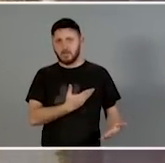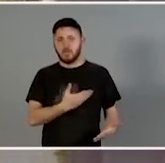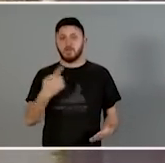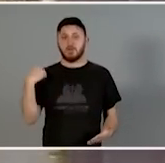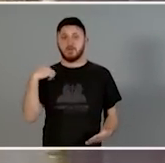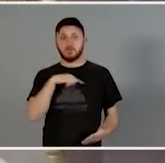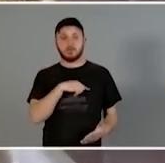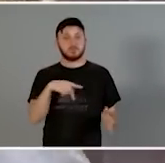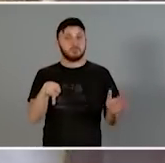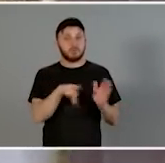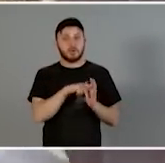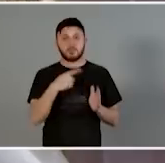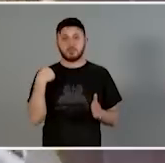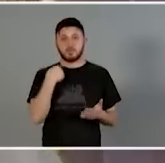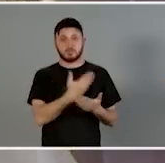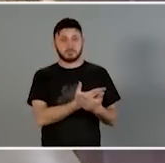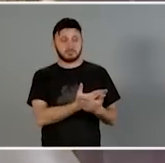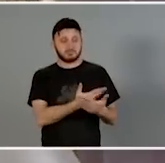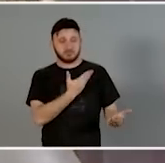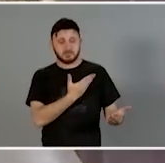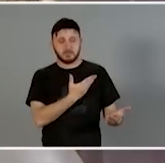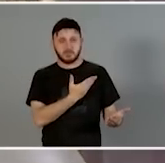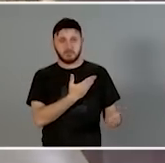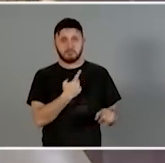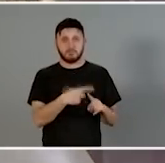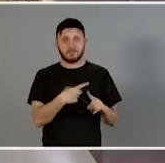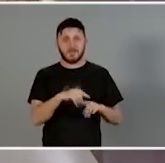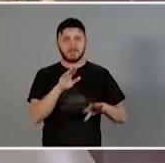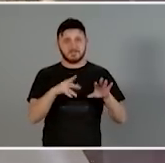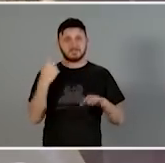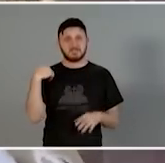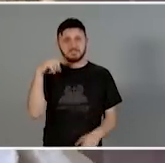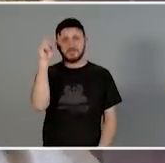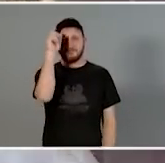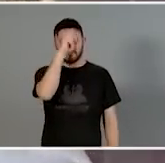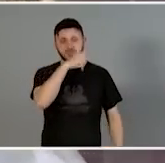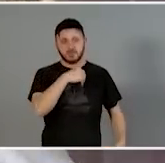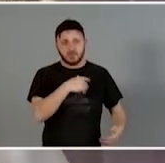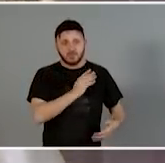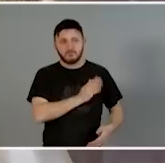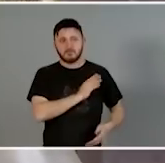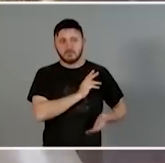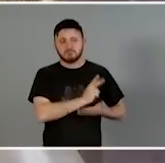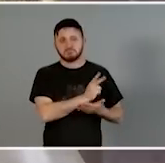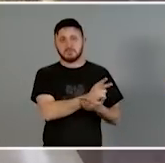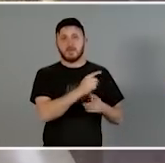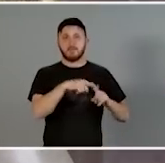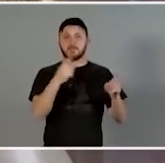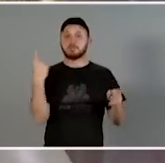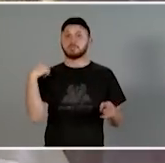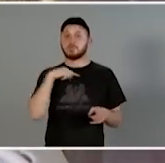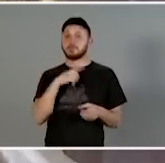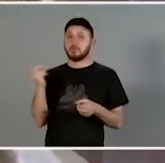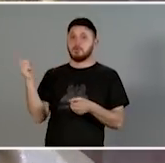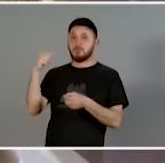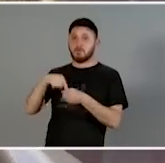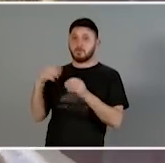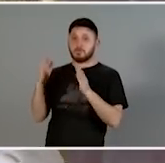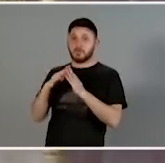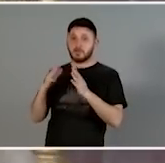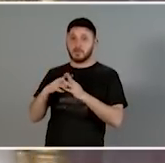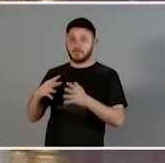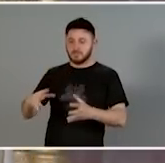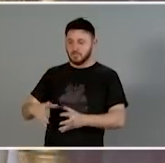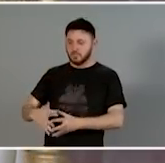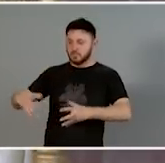nossos pesos, que humanamente é difícil levar. Mas nós estamos indo para casa com os nossos fardos